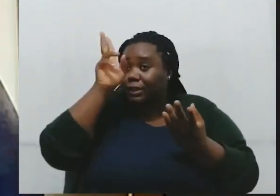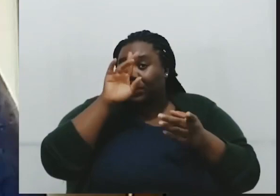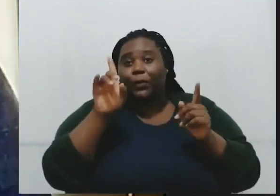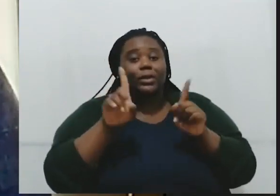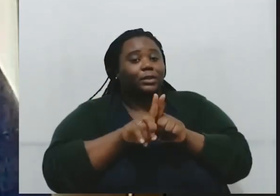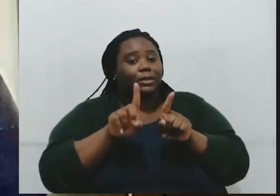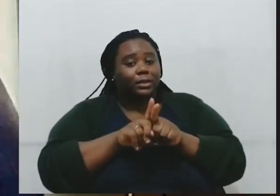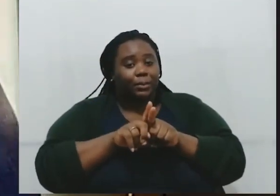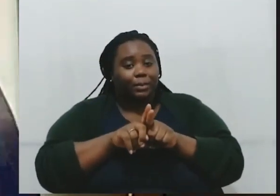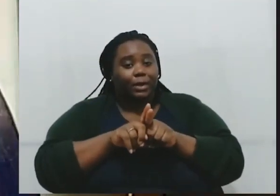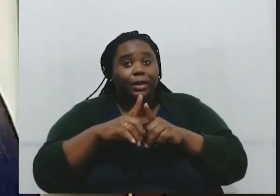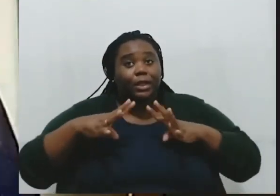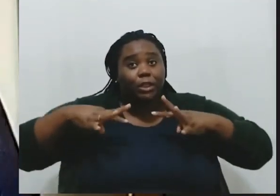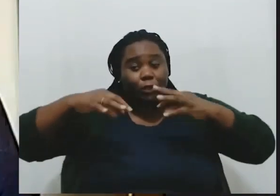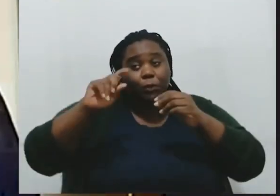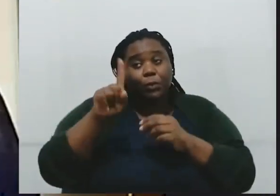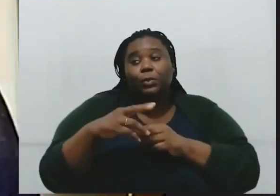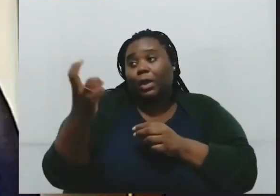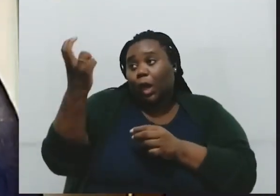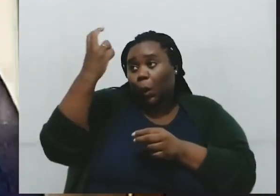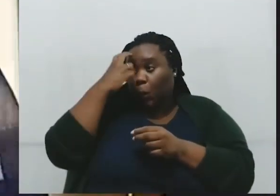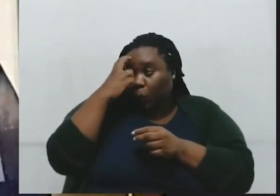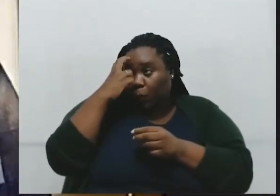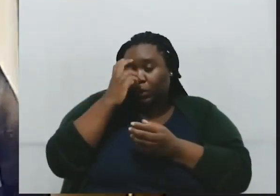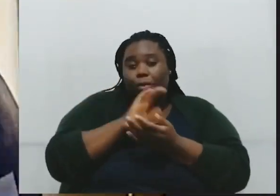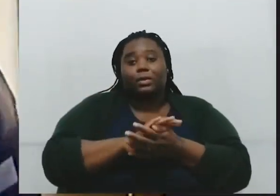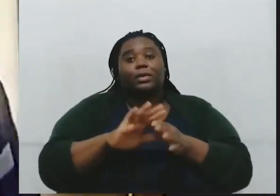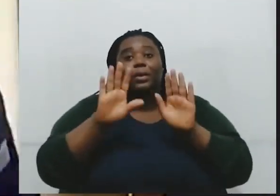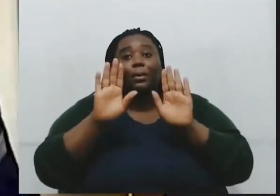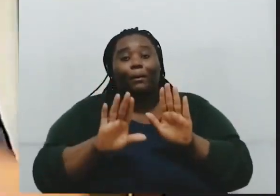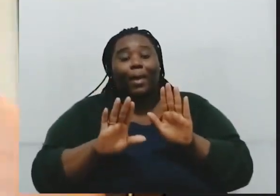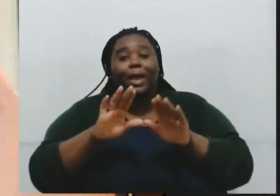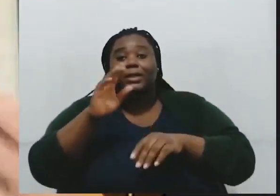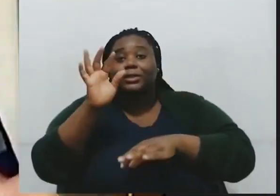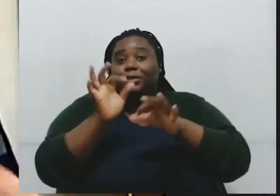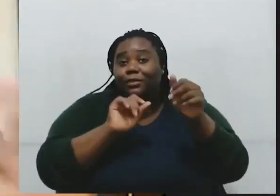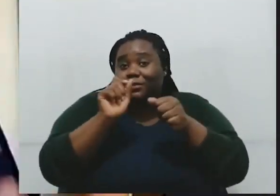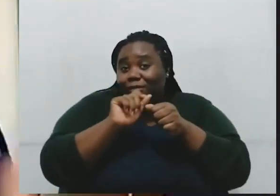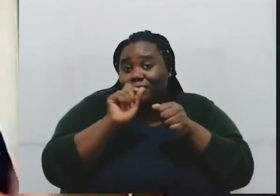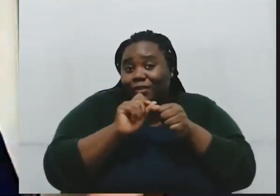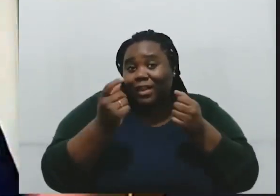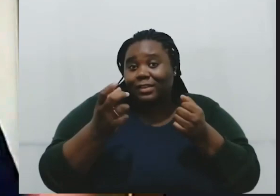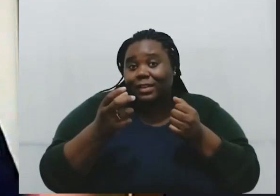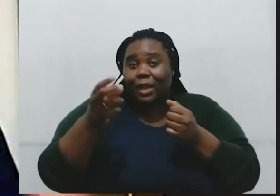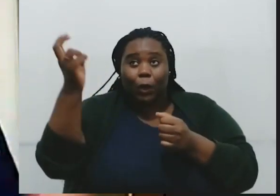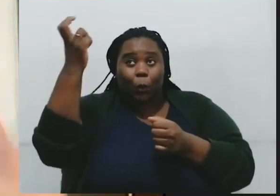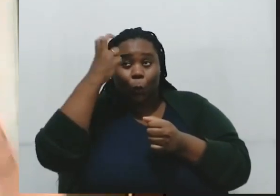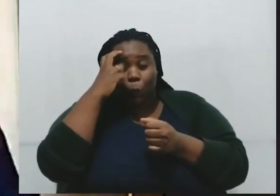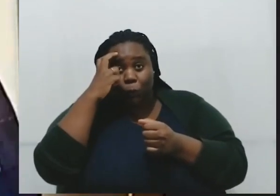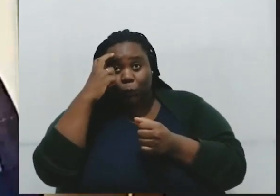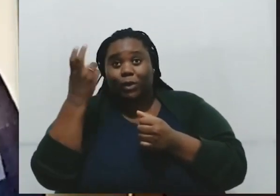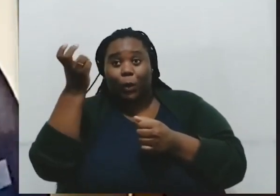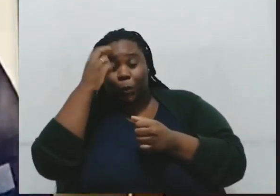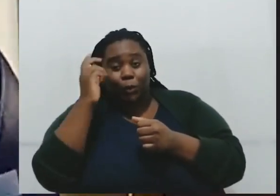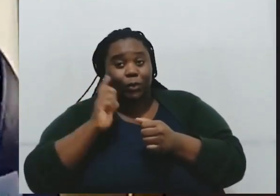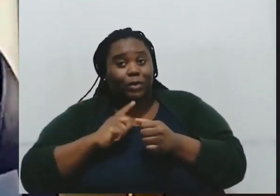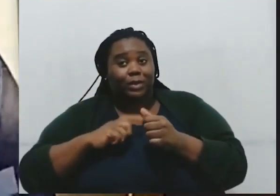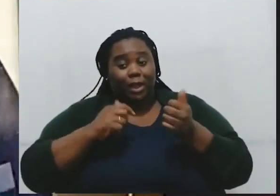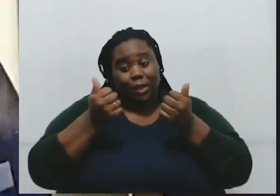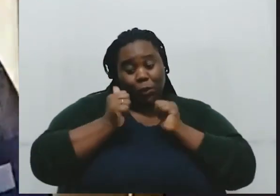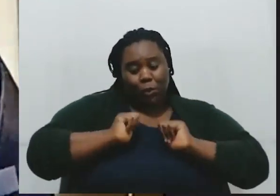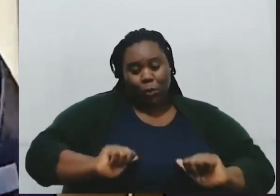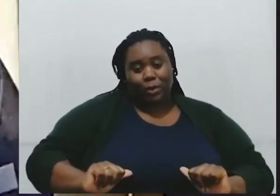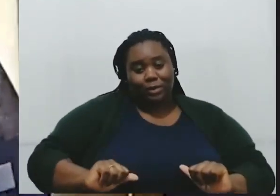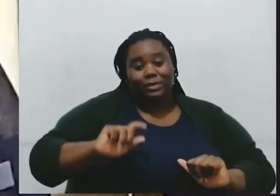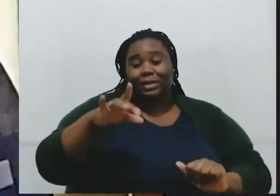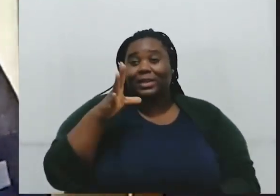da produção cultural, da cultura que se faz hoje, da cultura do artista, é um ambiente que demorava a chegar, assim, demorava a fluir. Mas aí eu me lembro de um ponto,